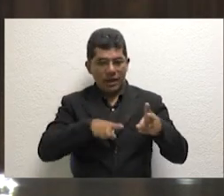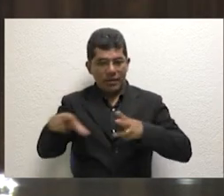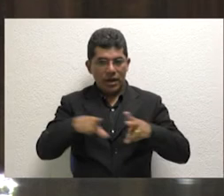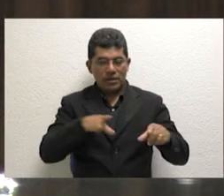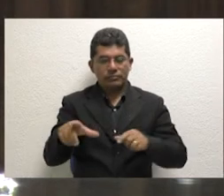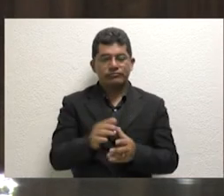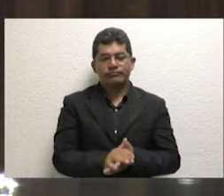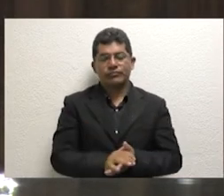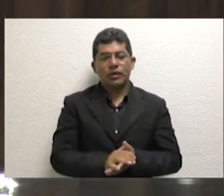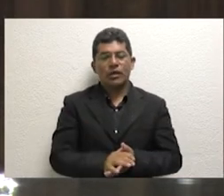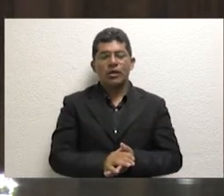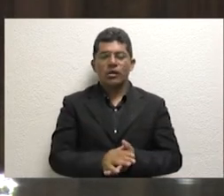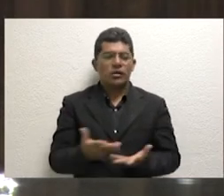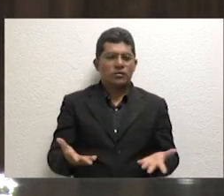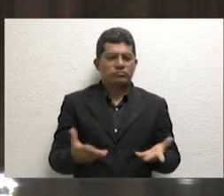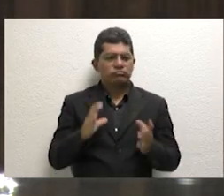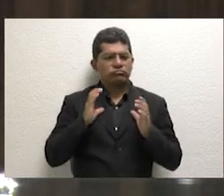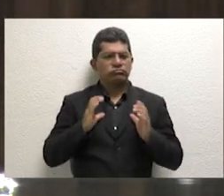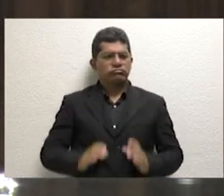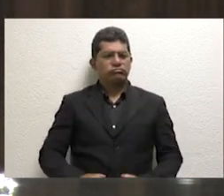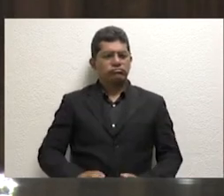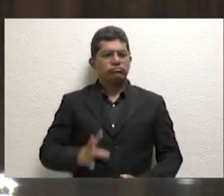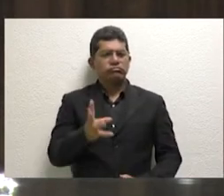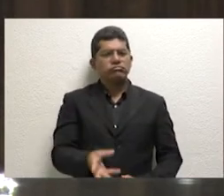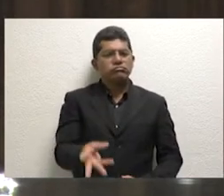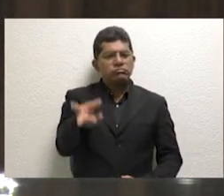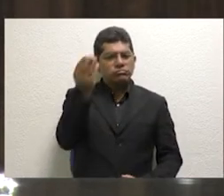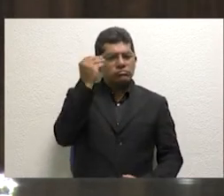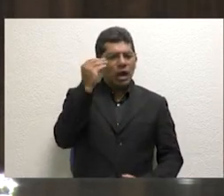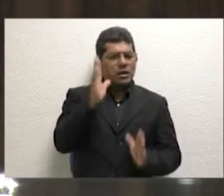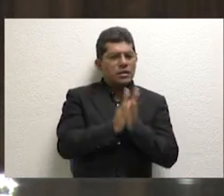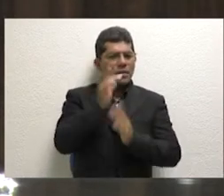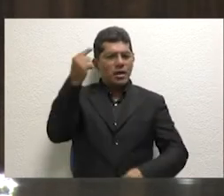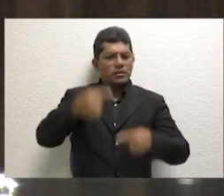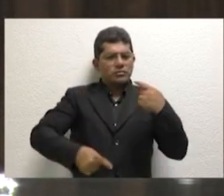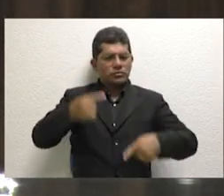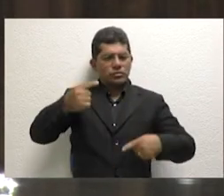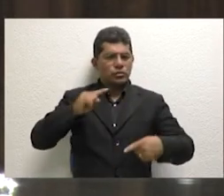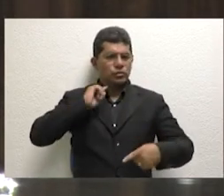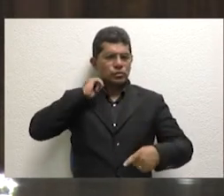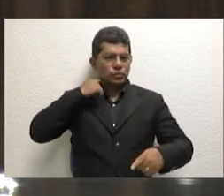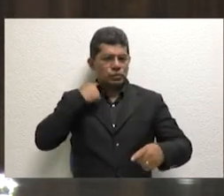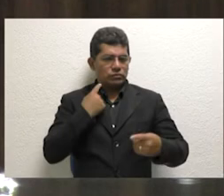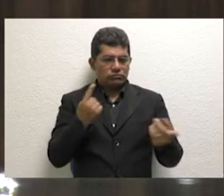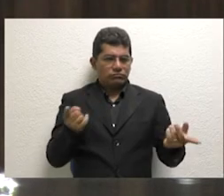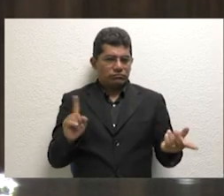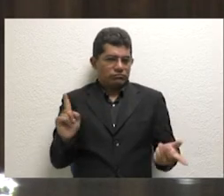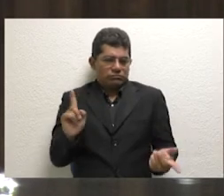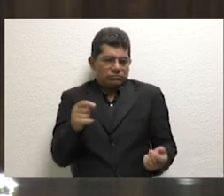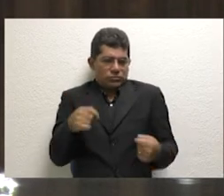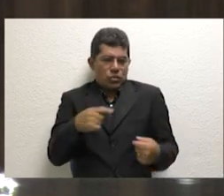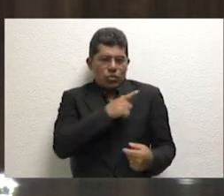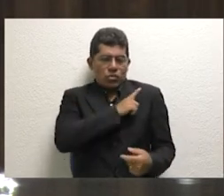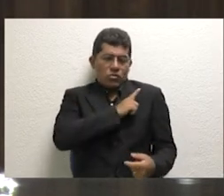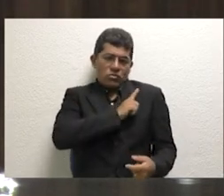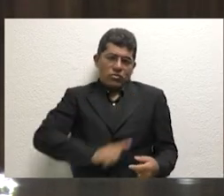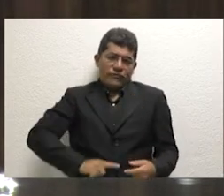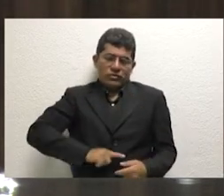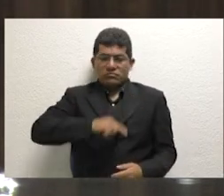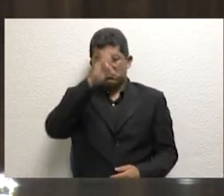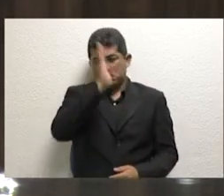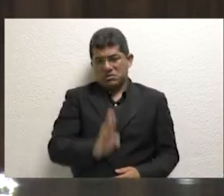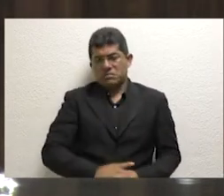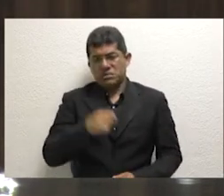e como cidadãos a gente não pode pegar e querer debater a zona franca corrupta isso você o governo brasileiro tem papel